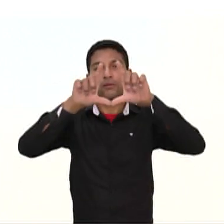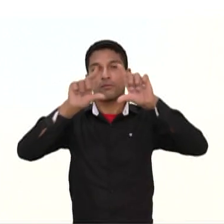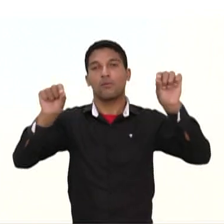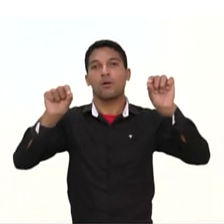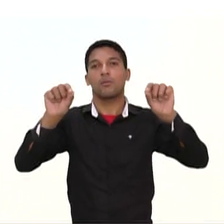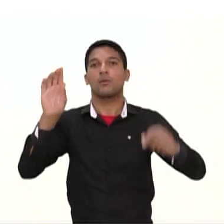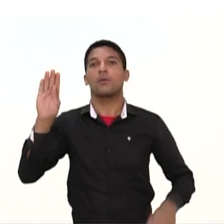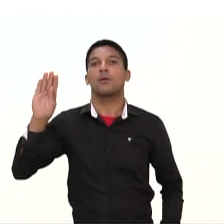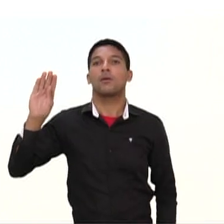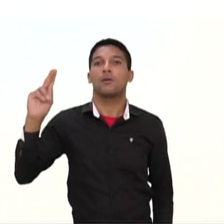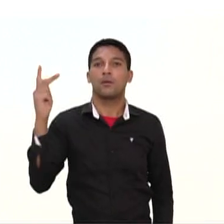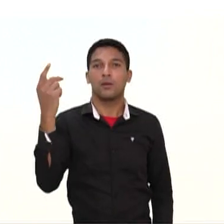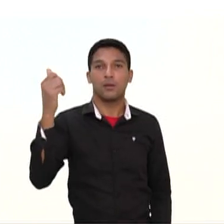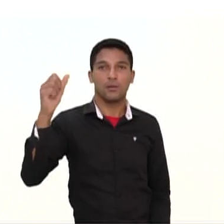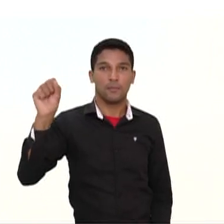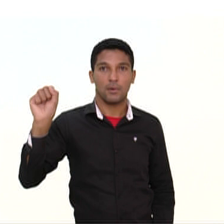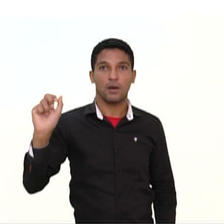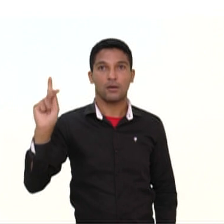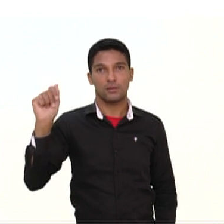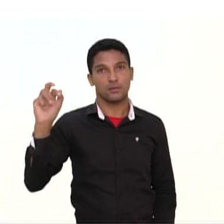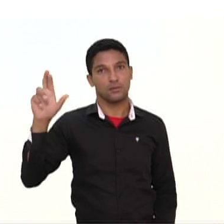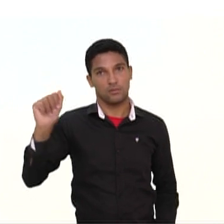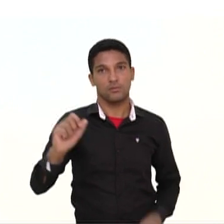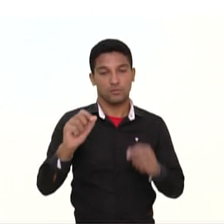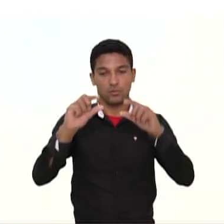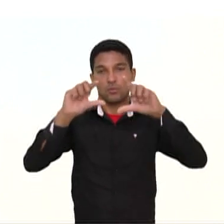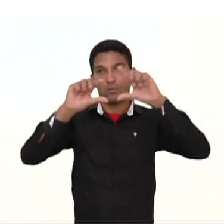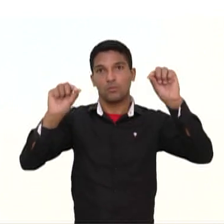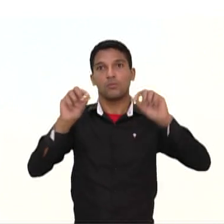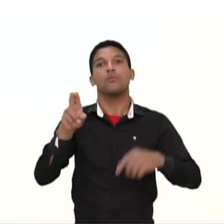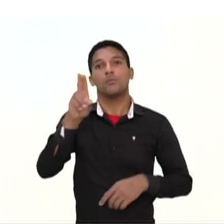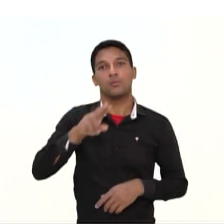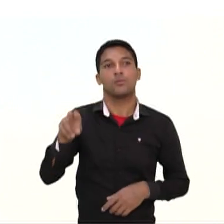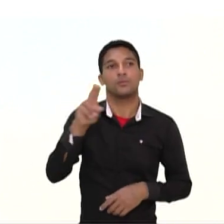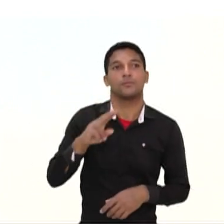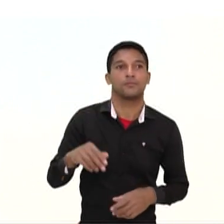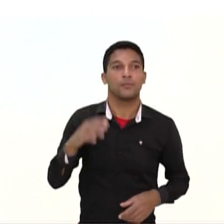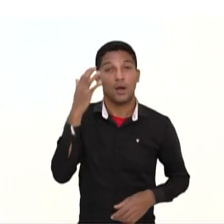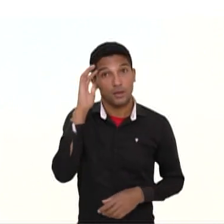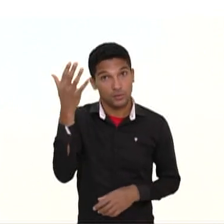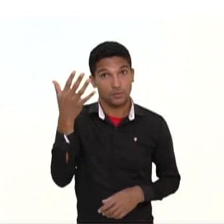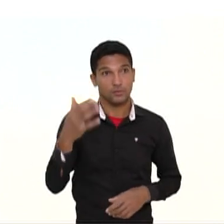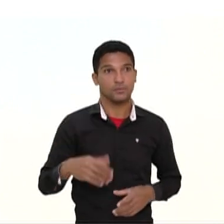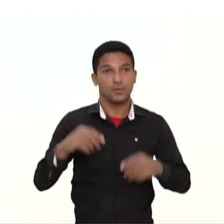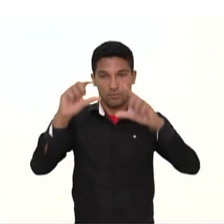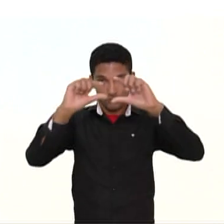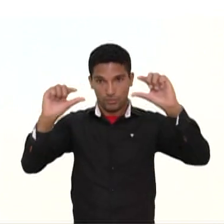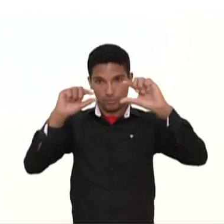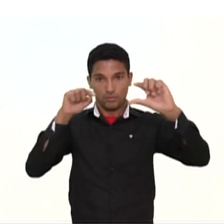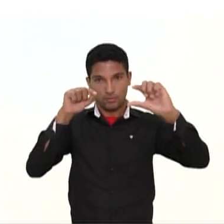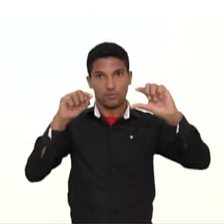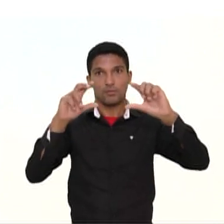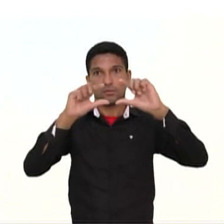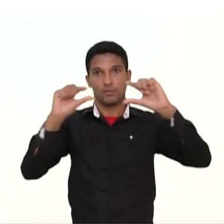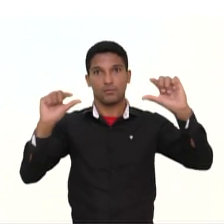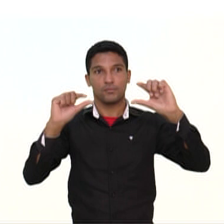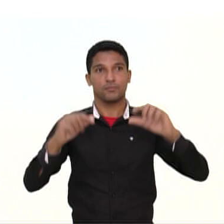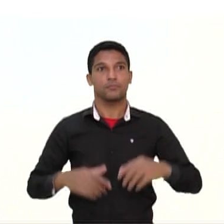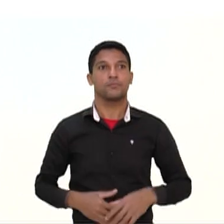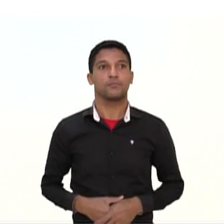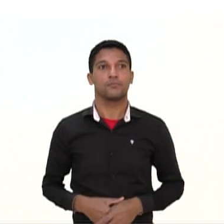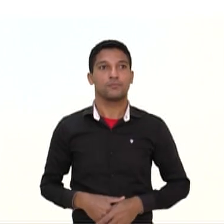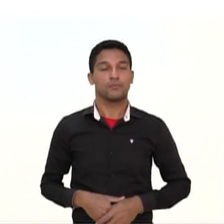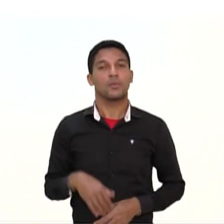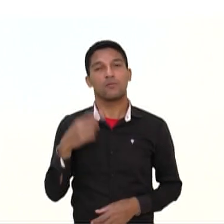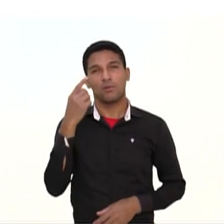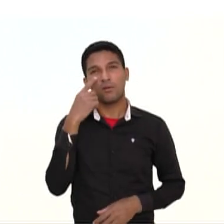que você mais entendeu como resolve isso, né? Você pode utilizar para estar resolvendo aqui essa equação. Nesse caso, vamos